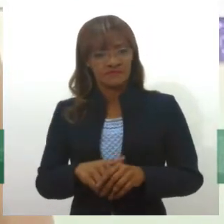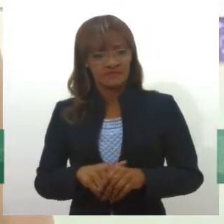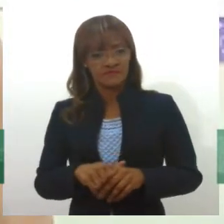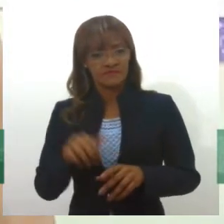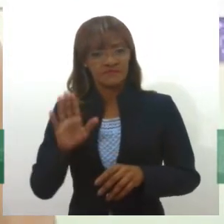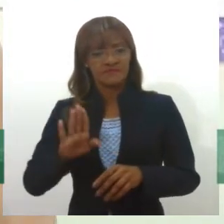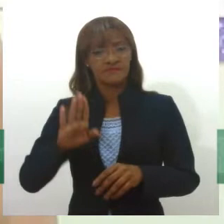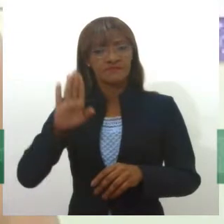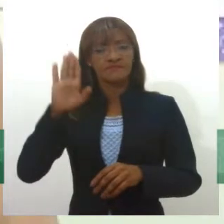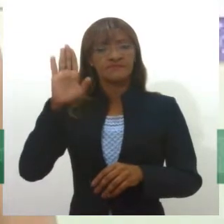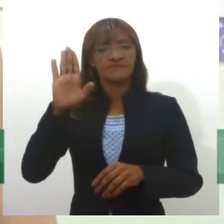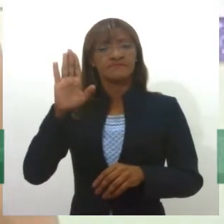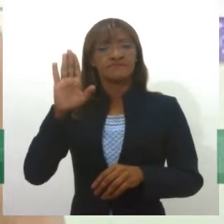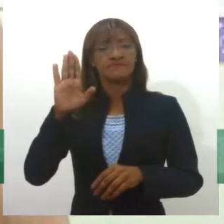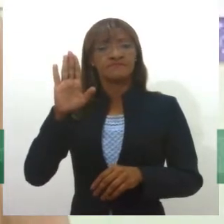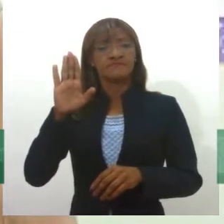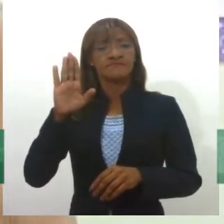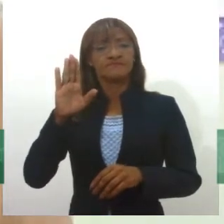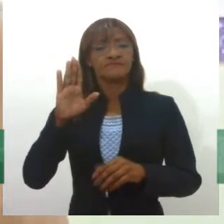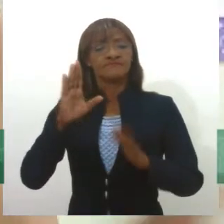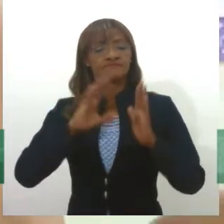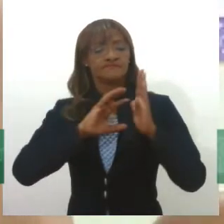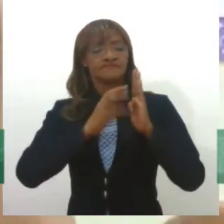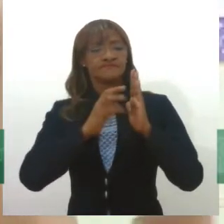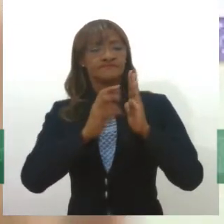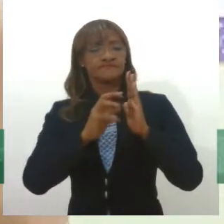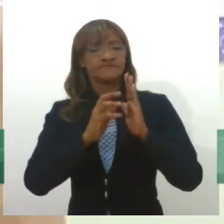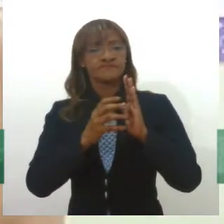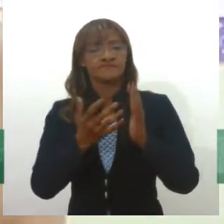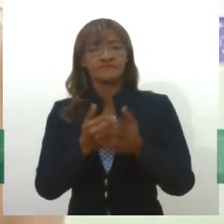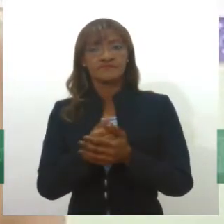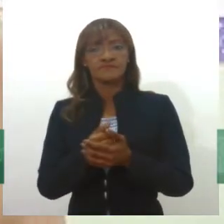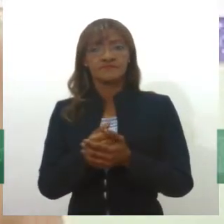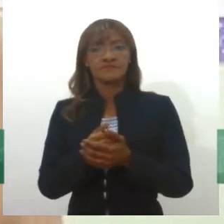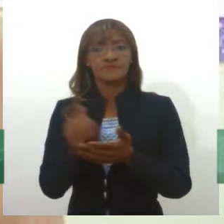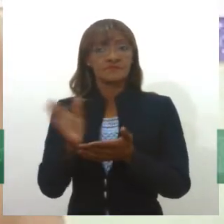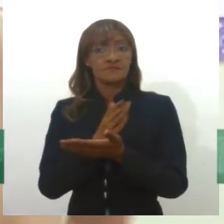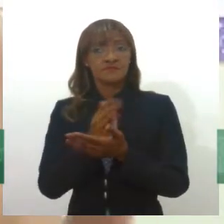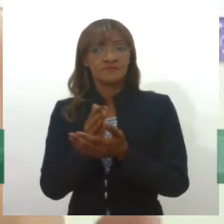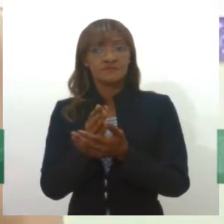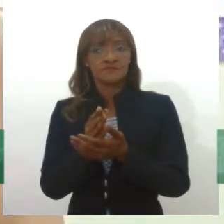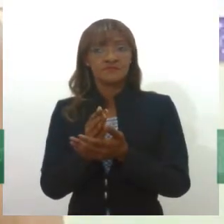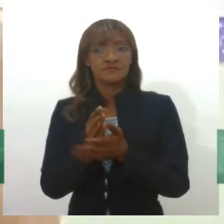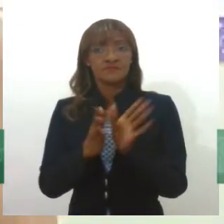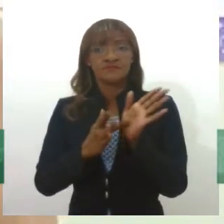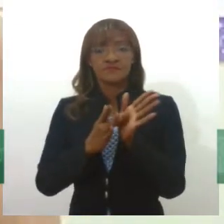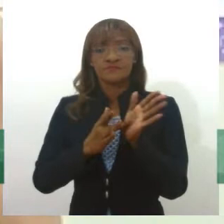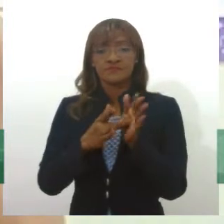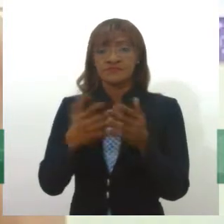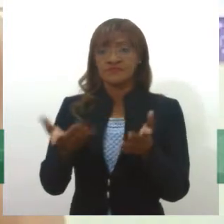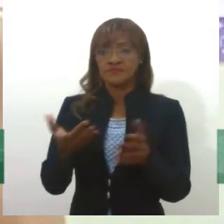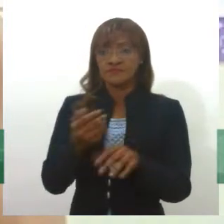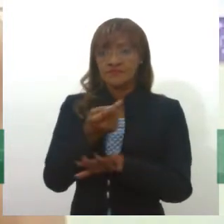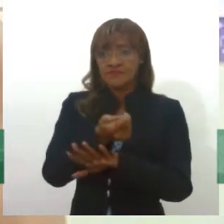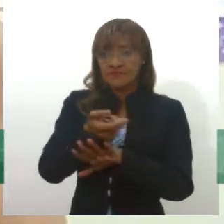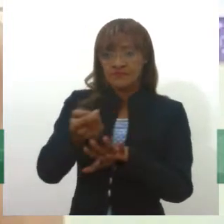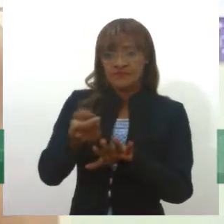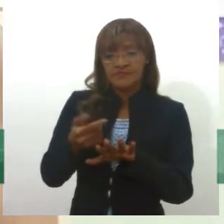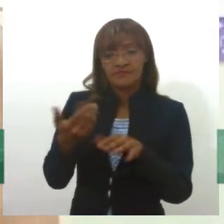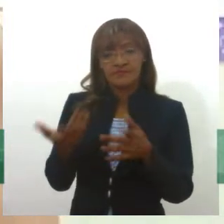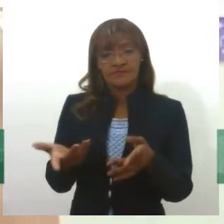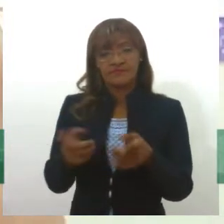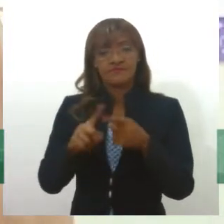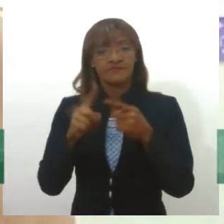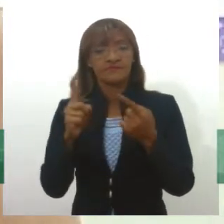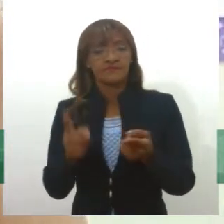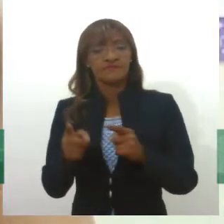candidaturas nos partidos laranjas, né? Nós temos histórias de mulheres, nós temos realidade de mulheres, que elas